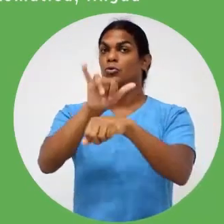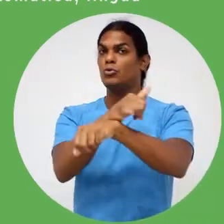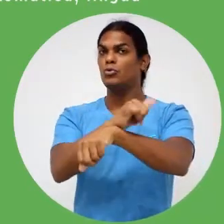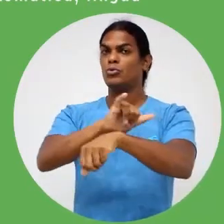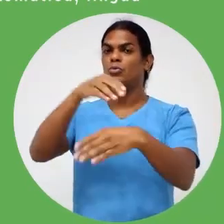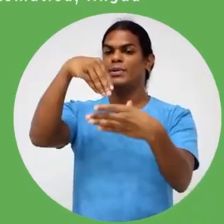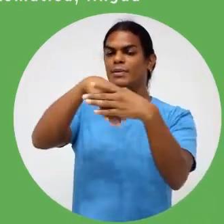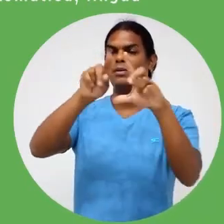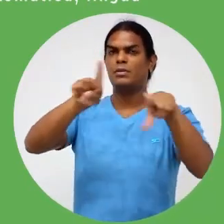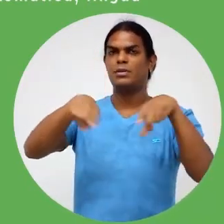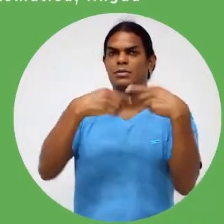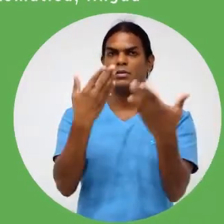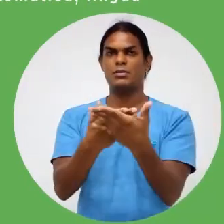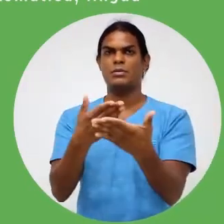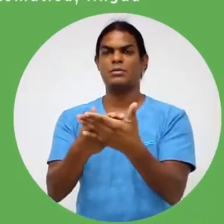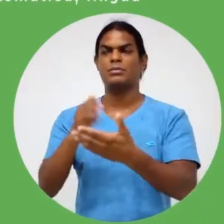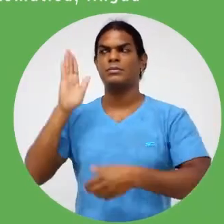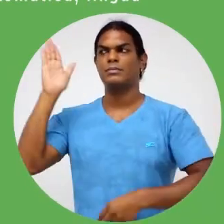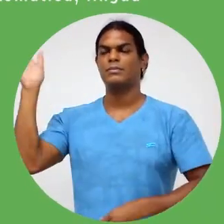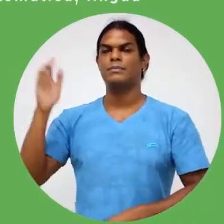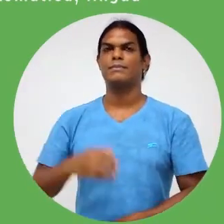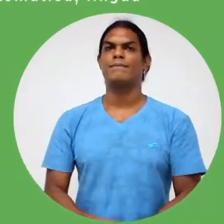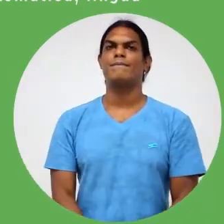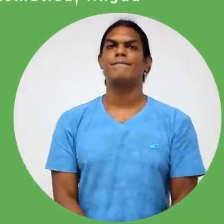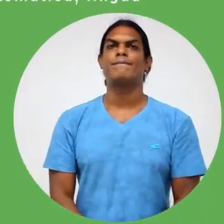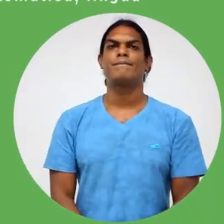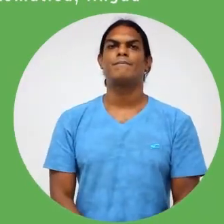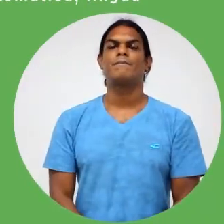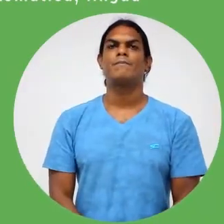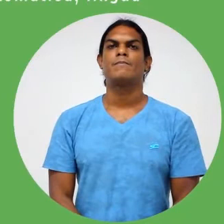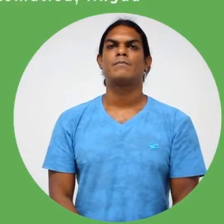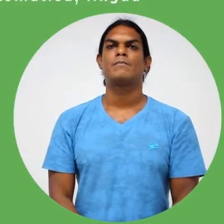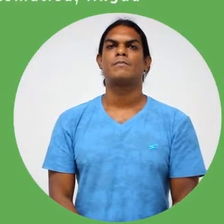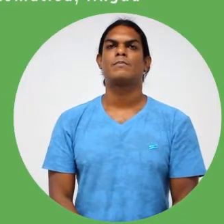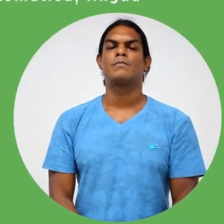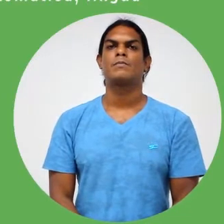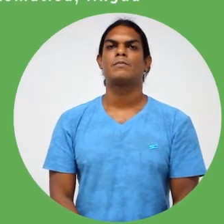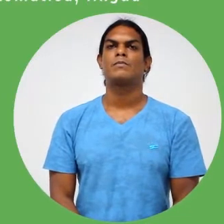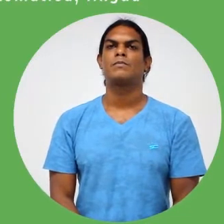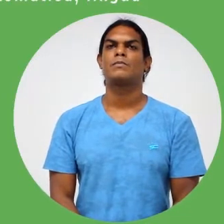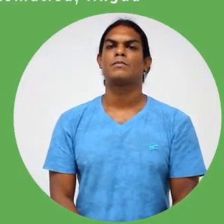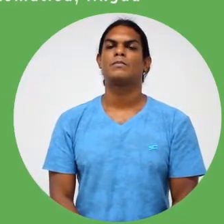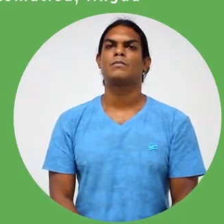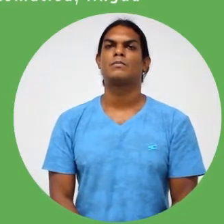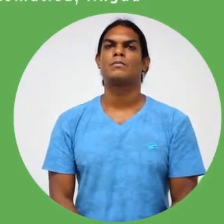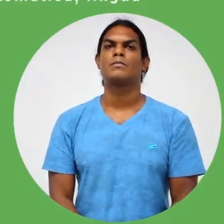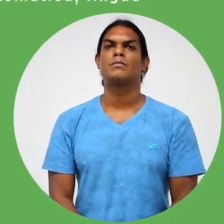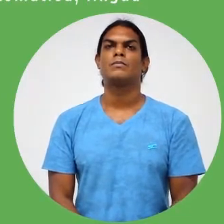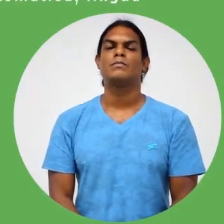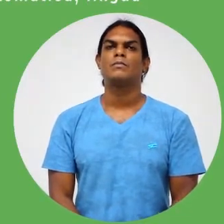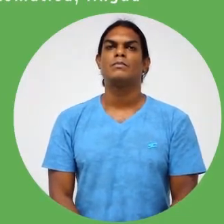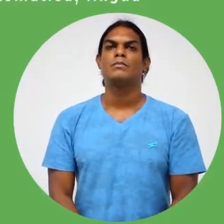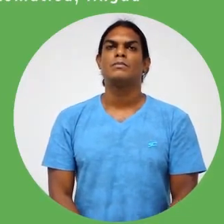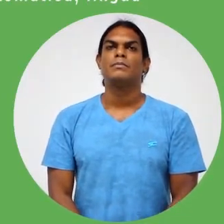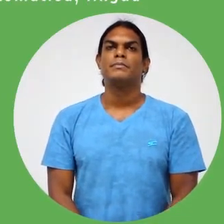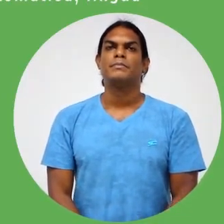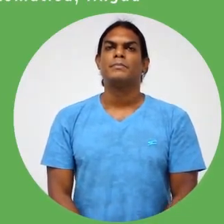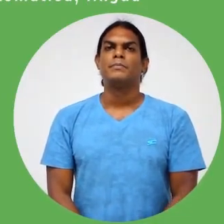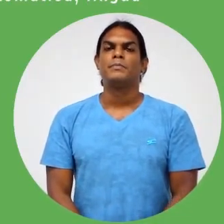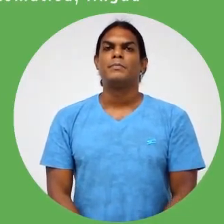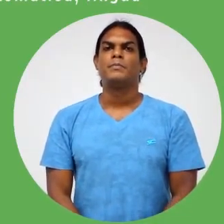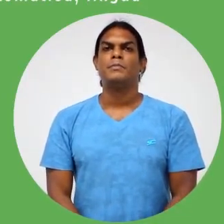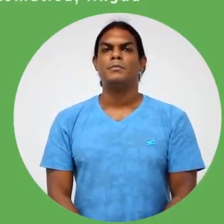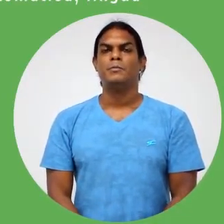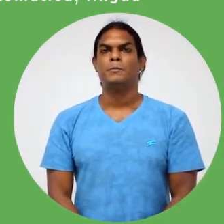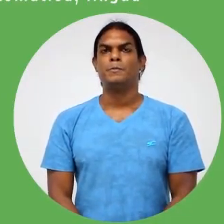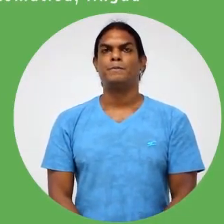Em 2013, o YouTube lançou o canal YouTube Edu, tornando o Brasil o segundo país a receber o projeto